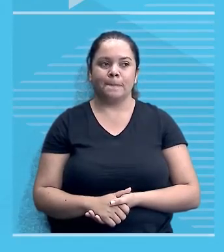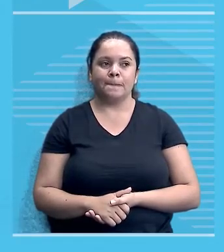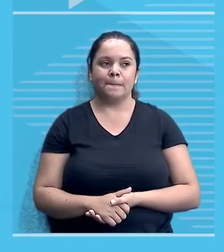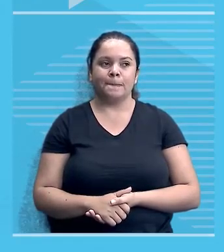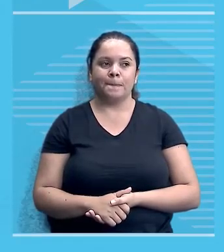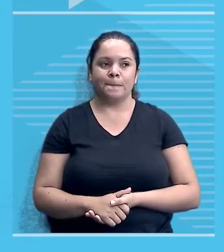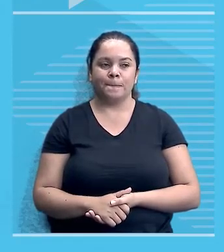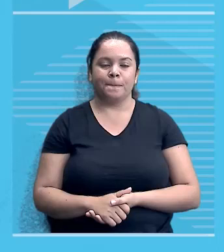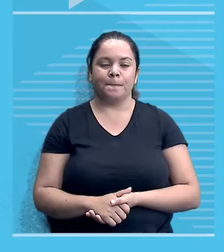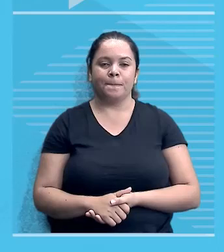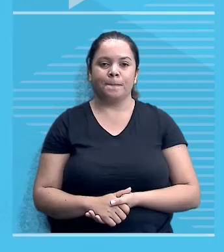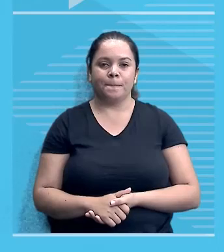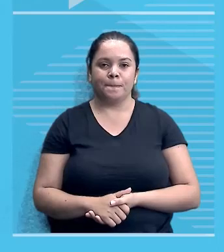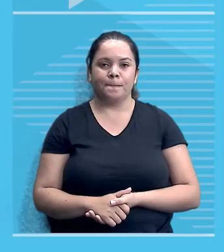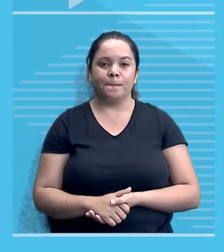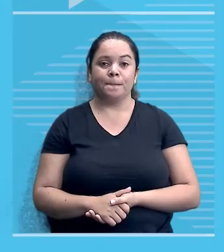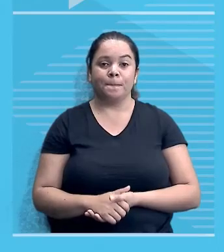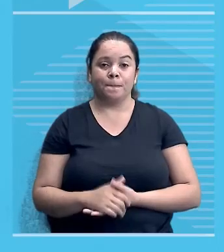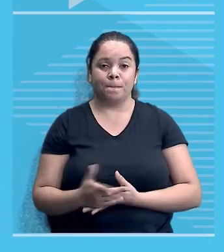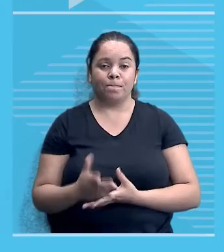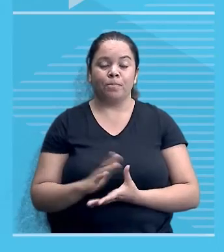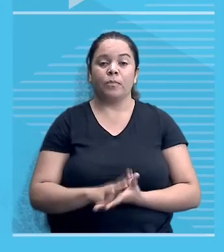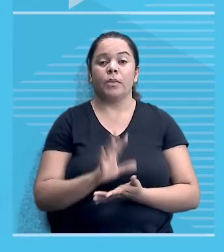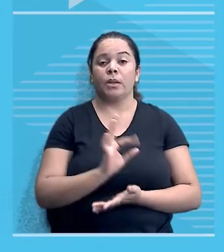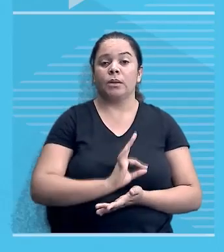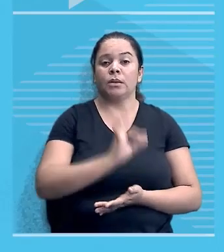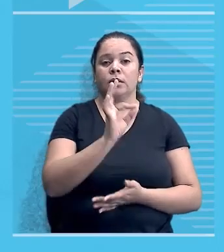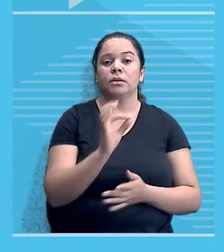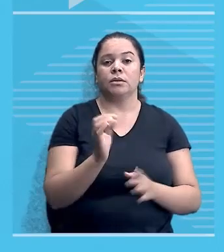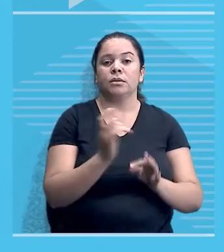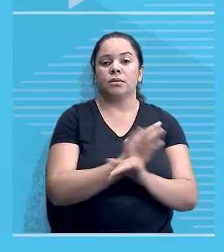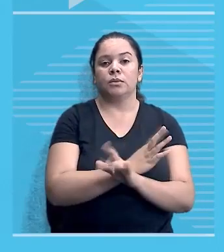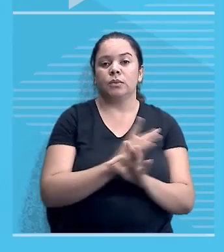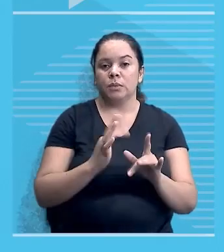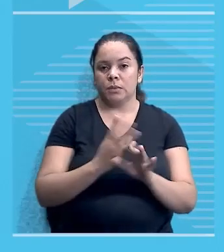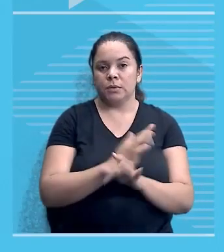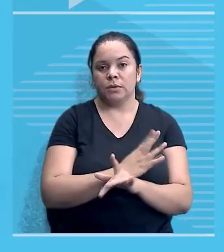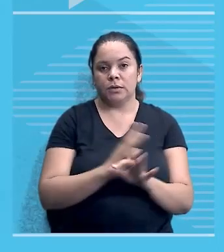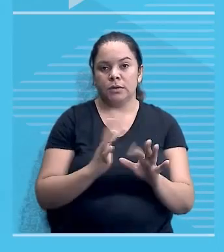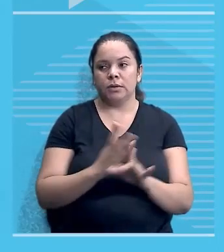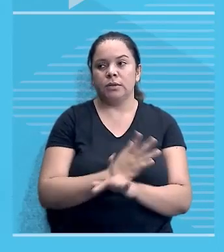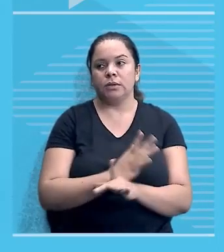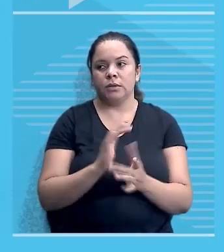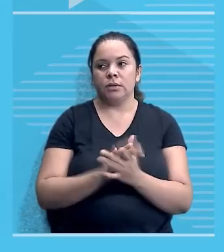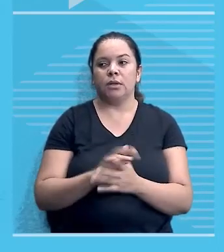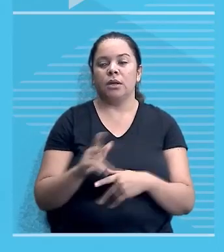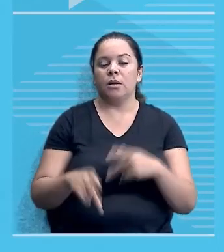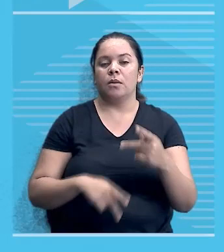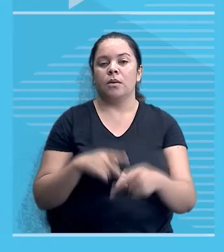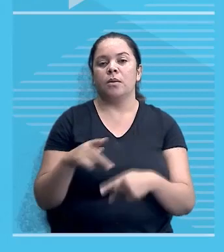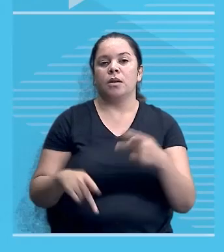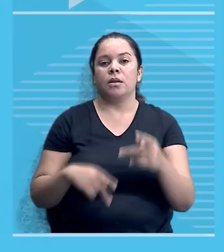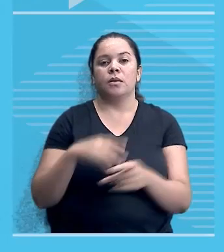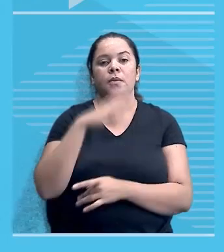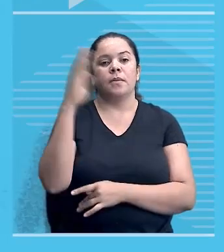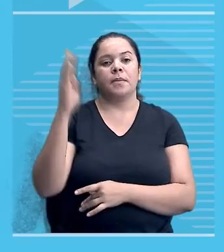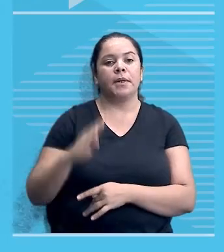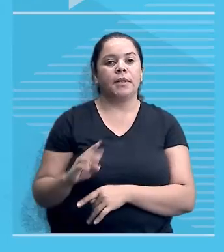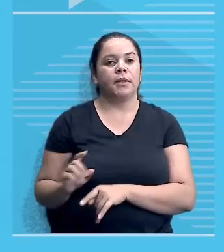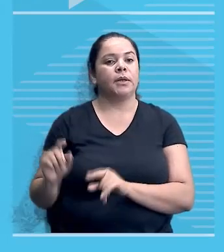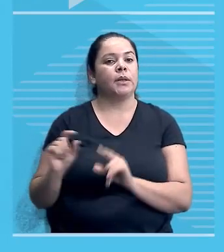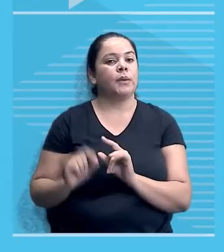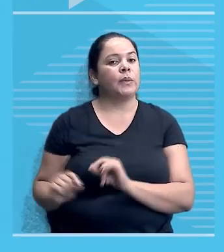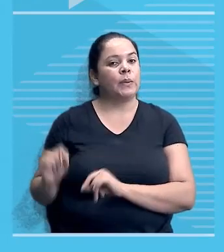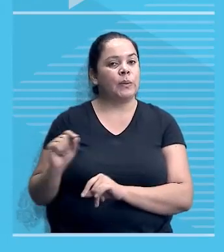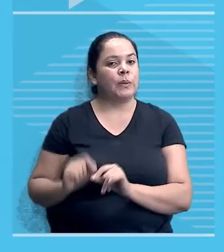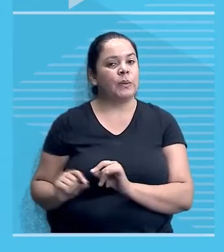está querendo dizer que a taxa de urbanização da população brasileira é uma taxa